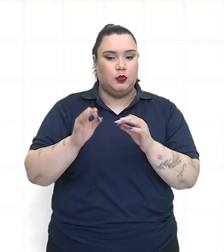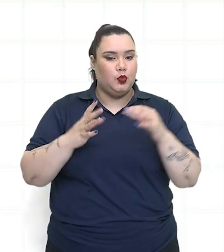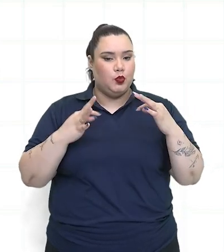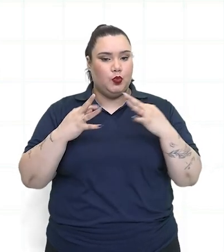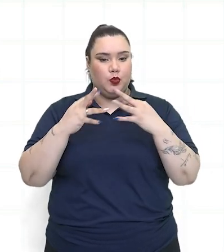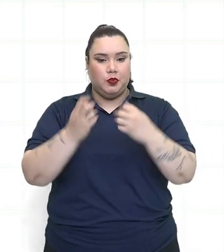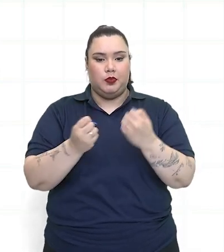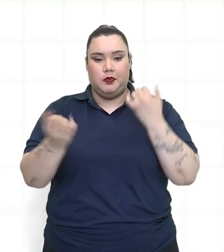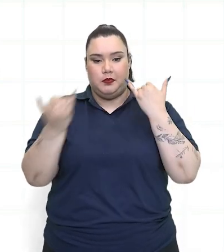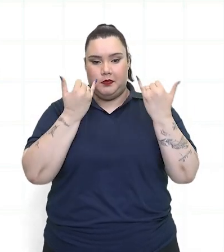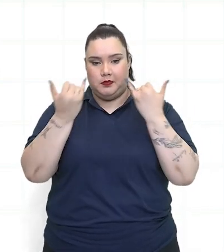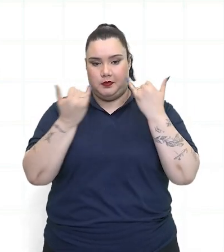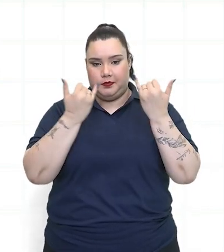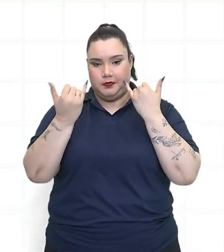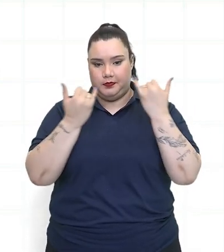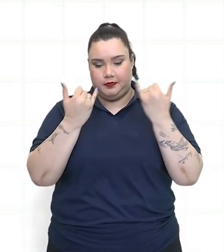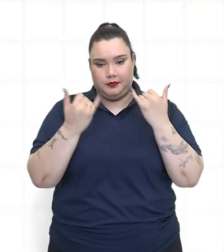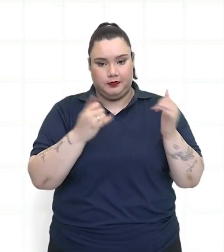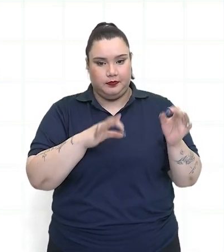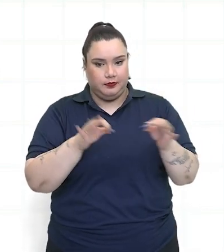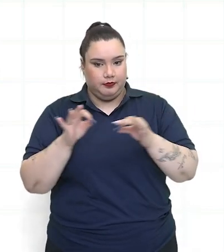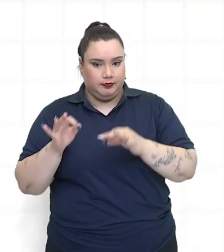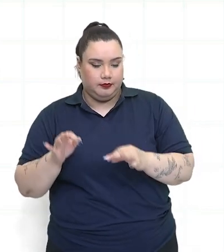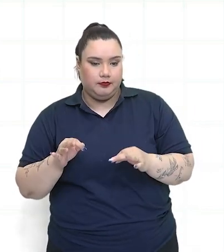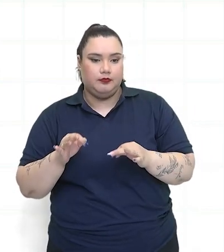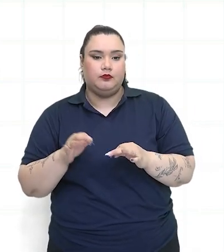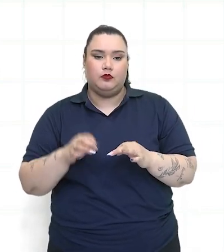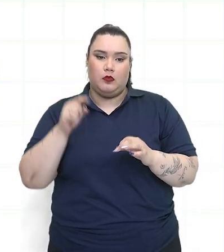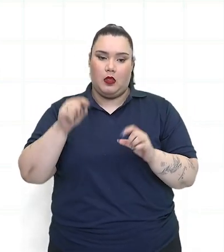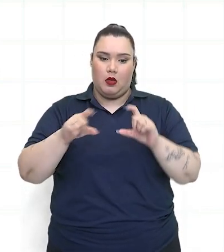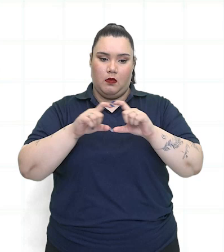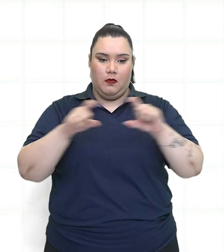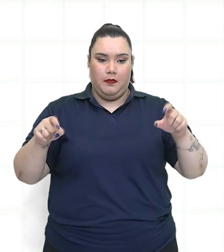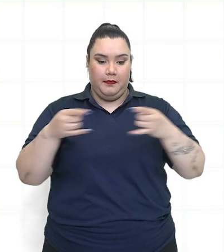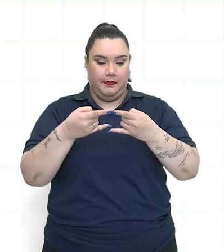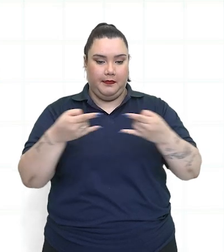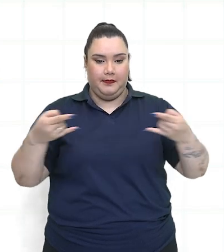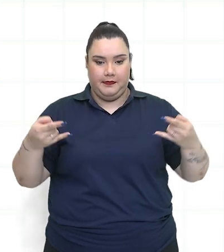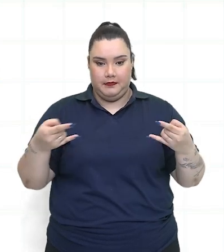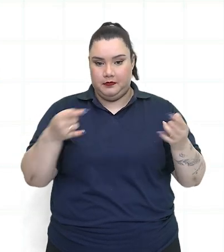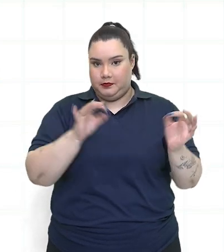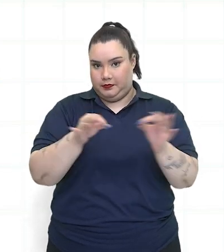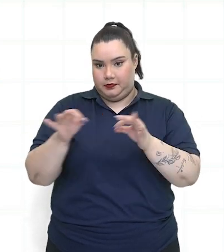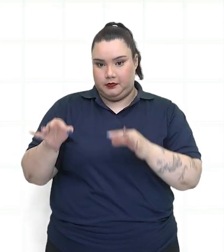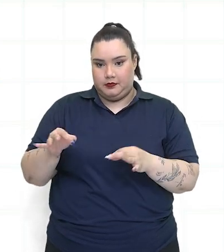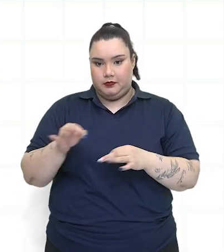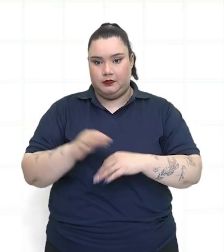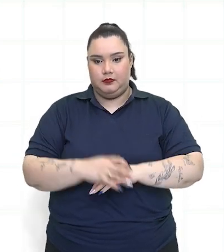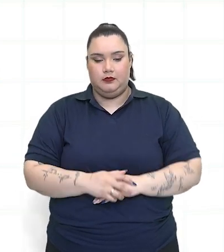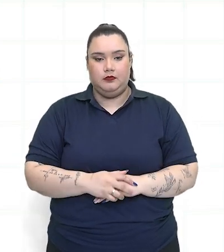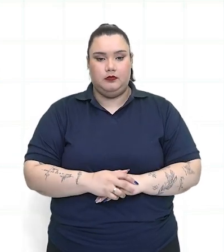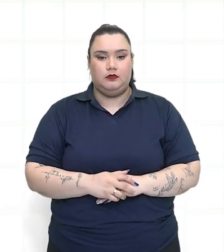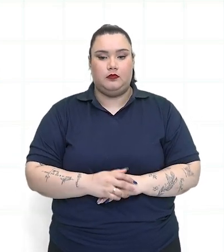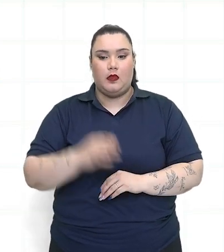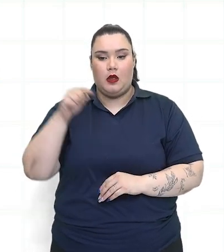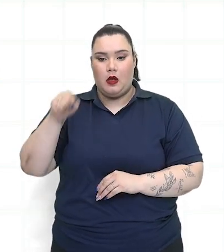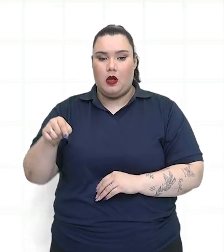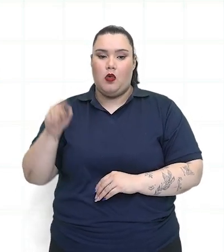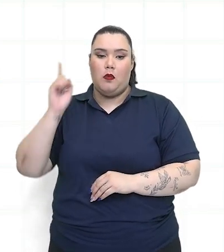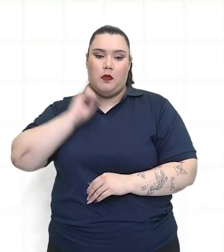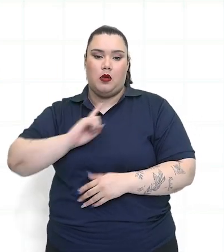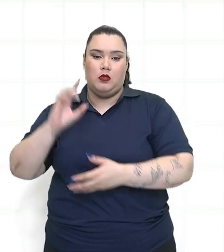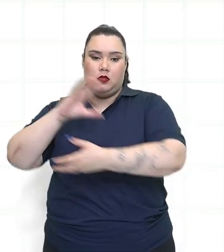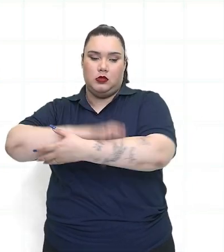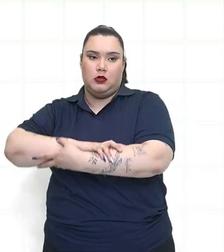tenho várias informações aqui nesse bilhete de passagem, certo? Vai de Belo Horizonte para